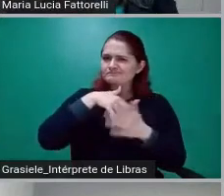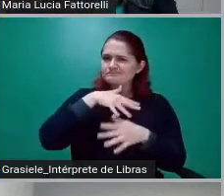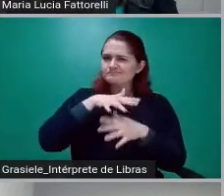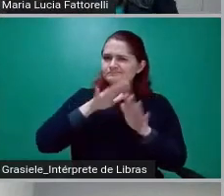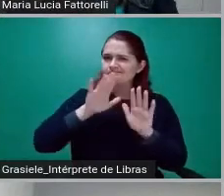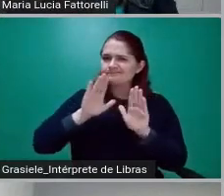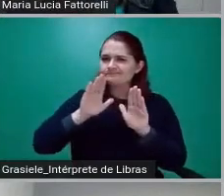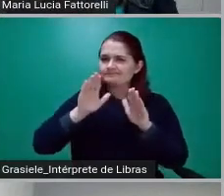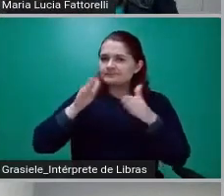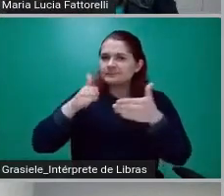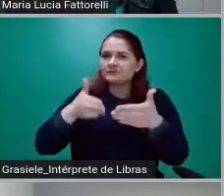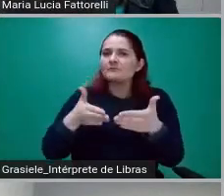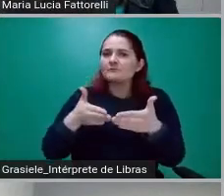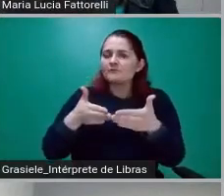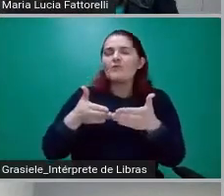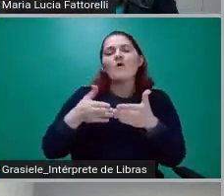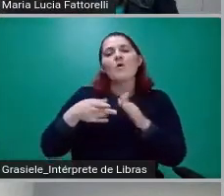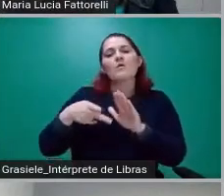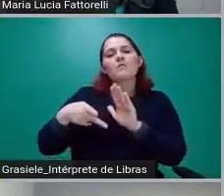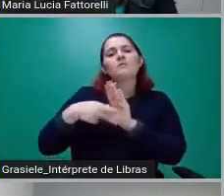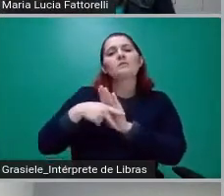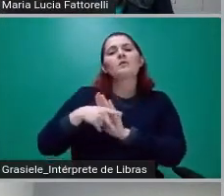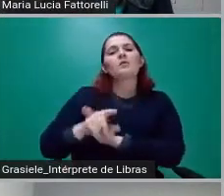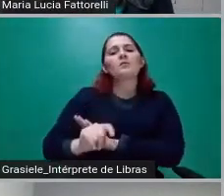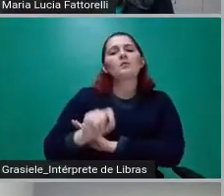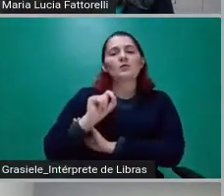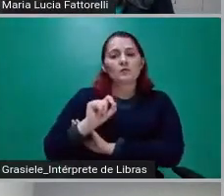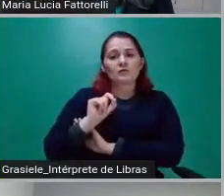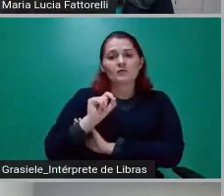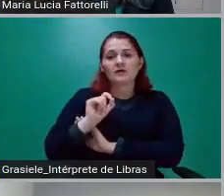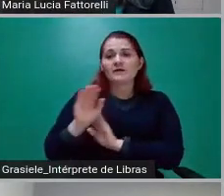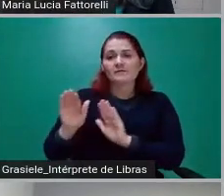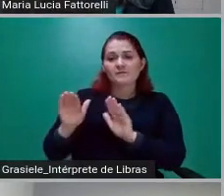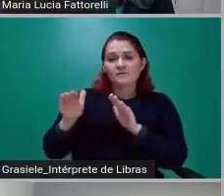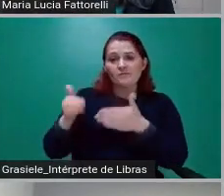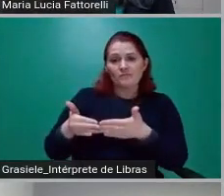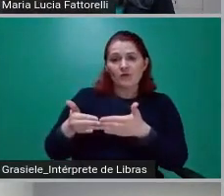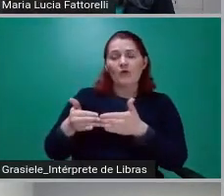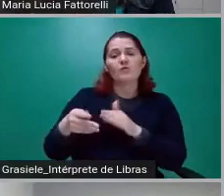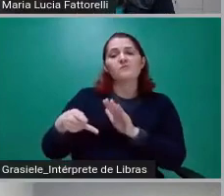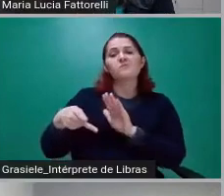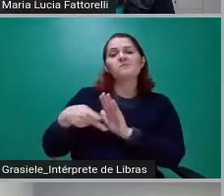direcionada para a realização